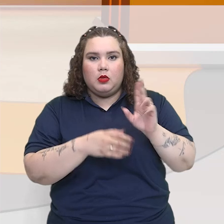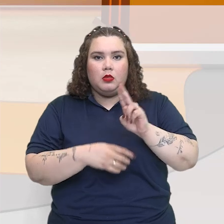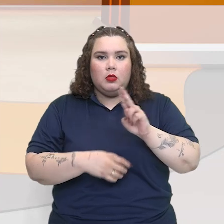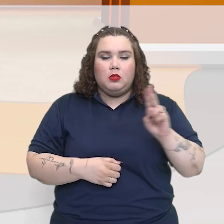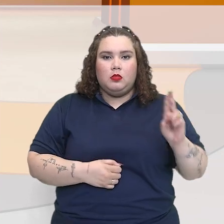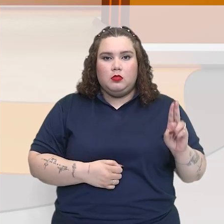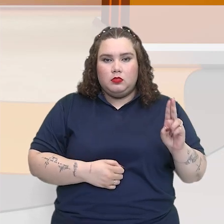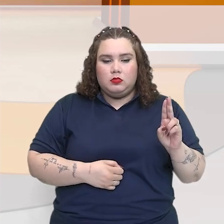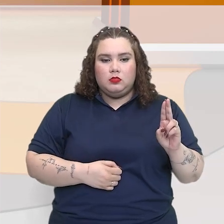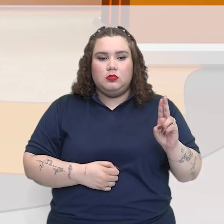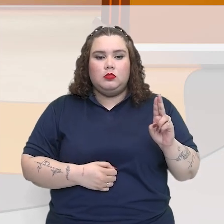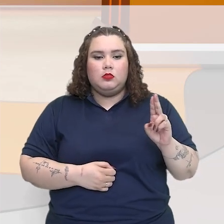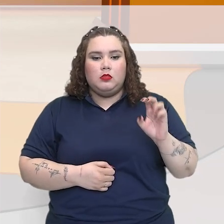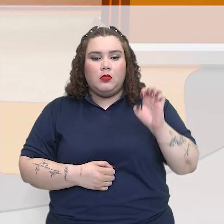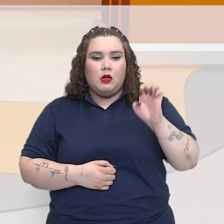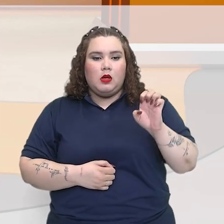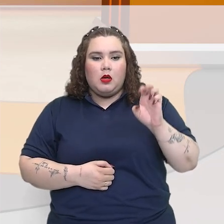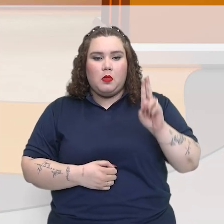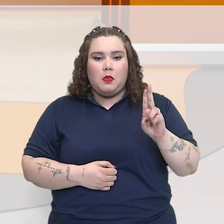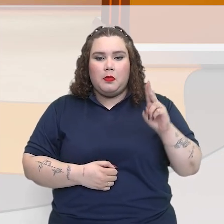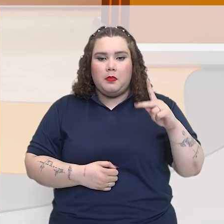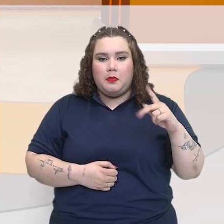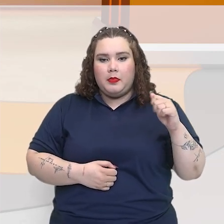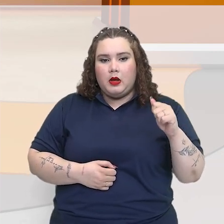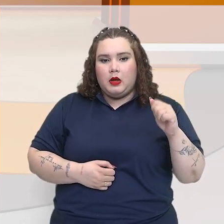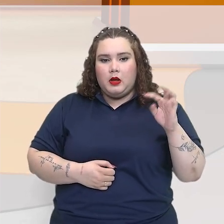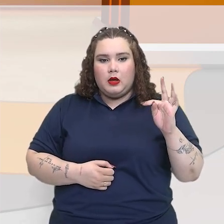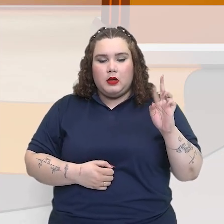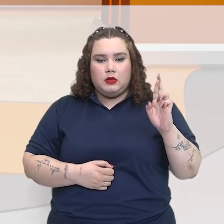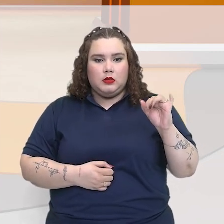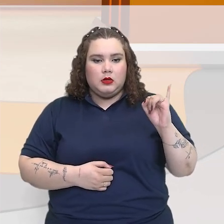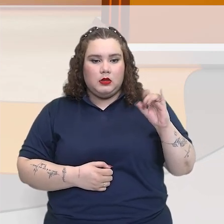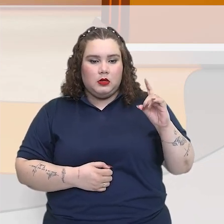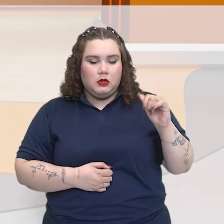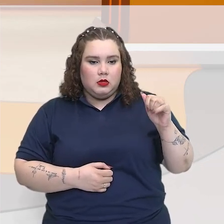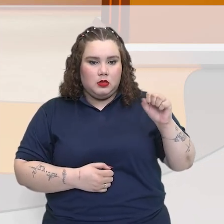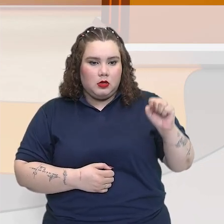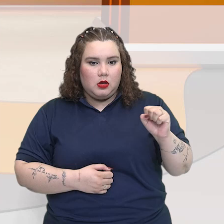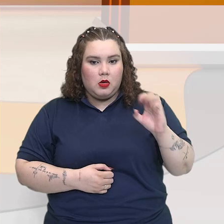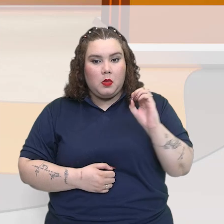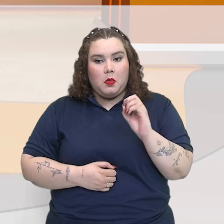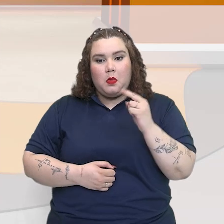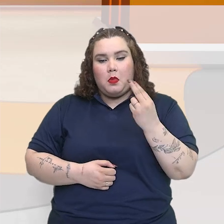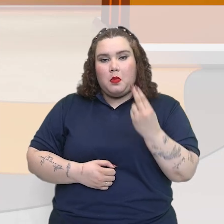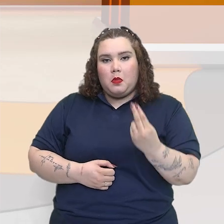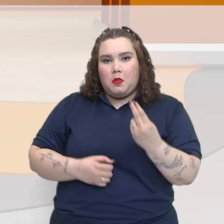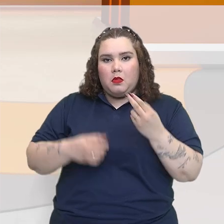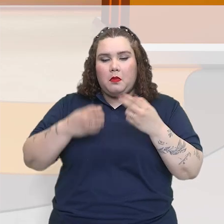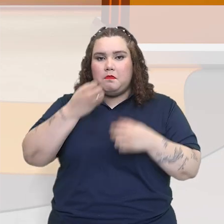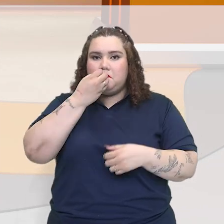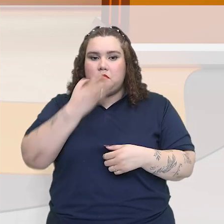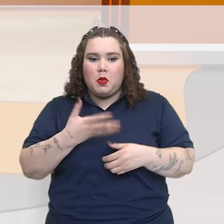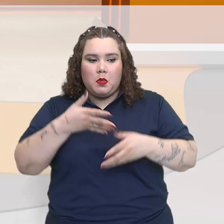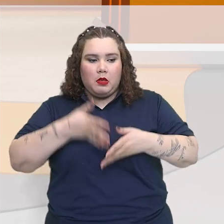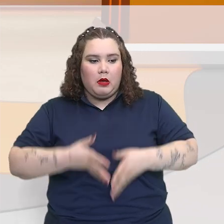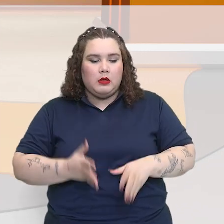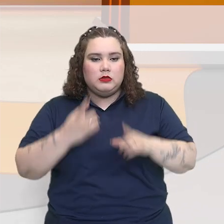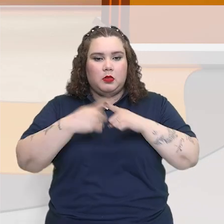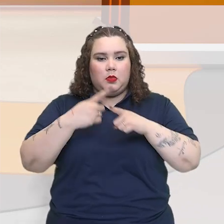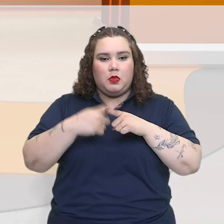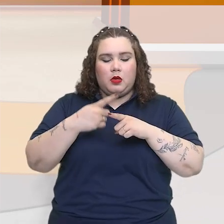de os eupátridas, ou bem-nascidos, que eram os filhos